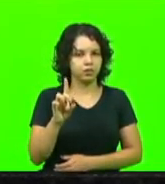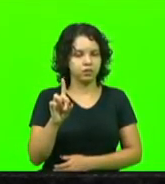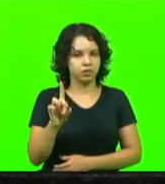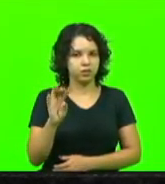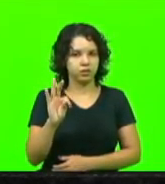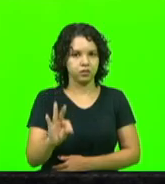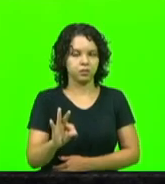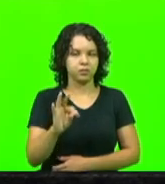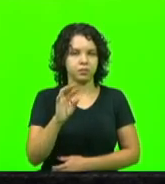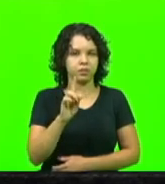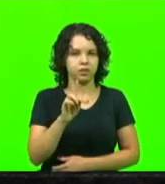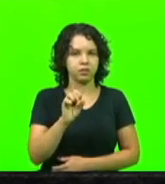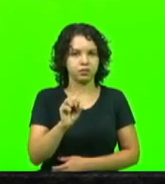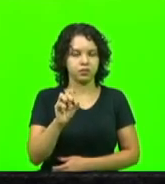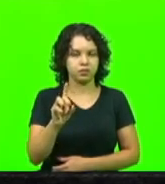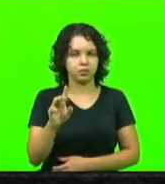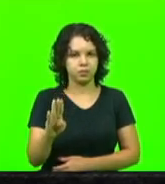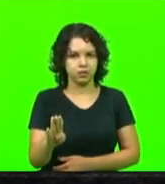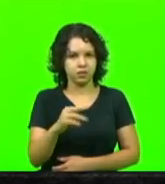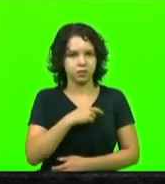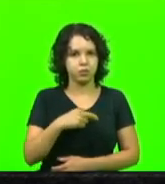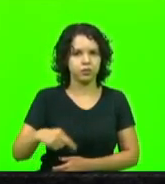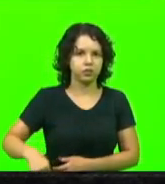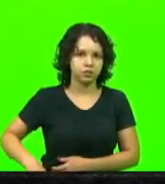PSDB, Republicanos.